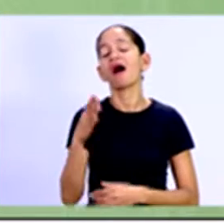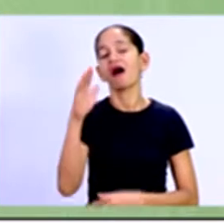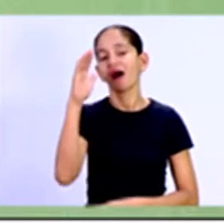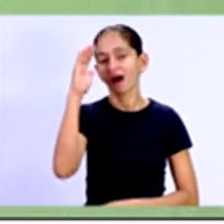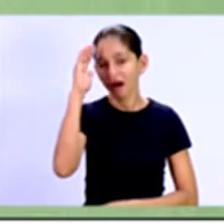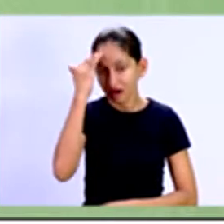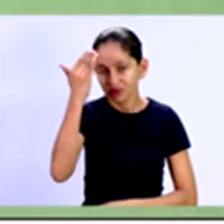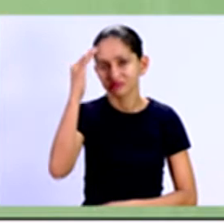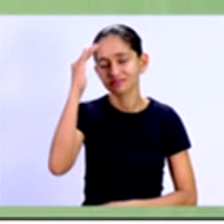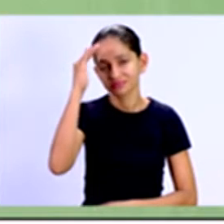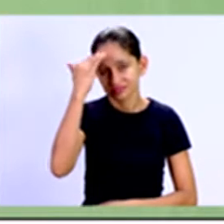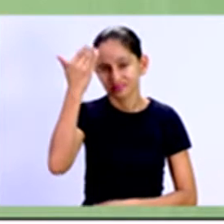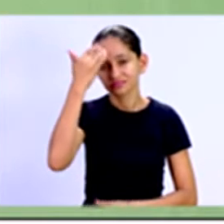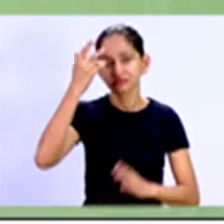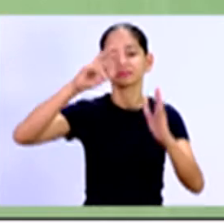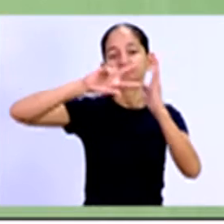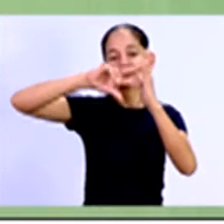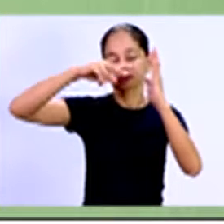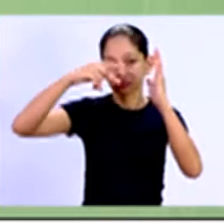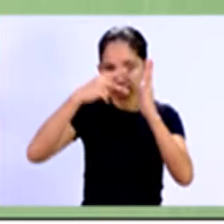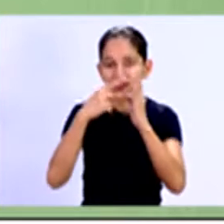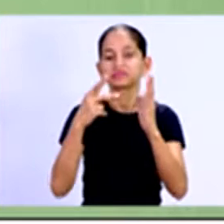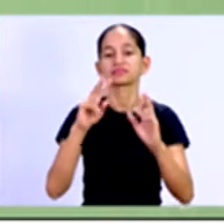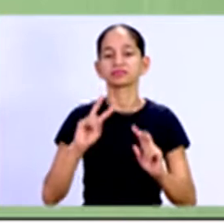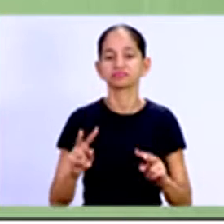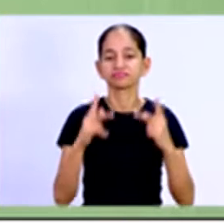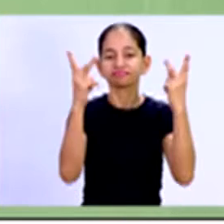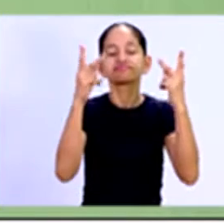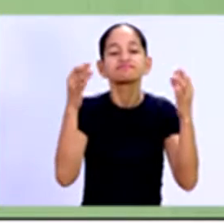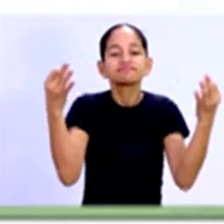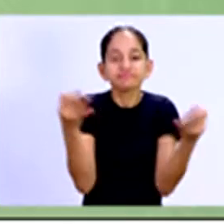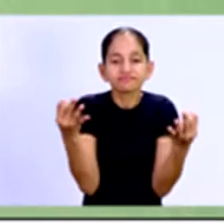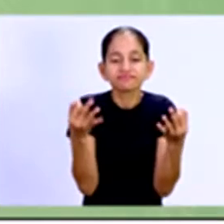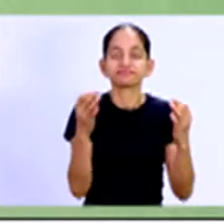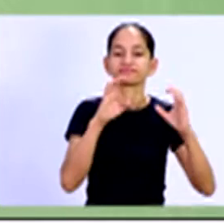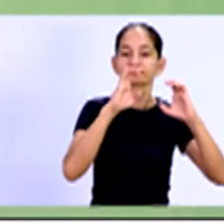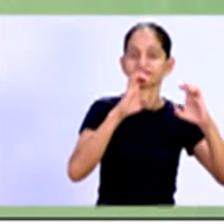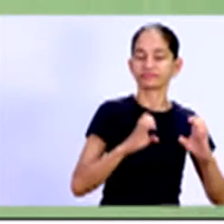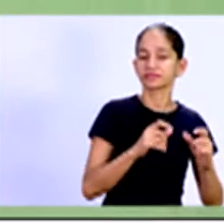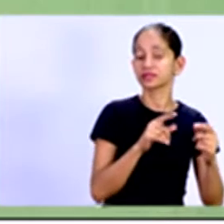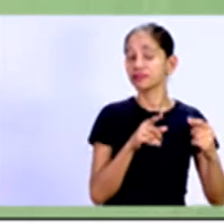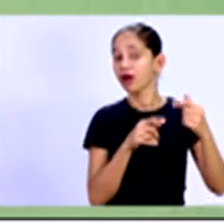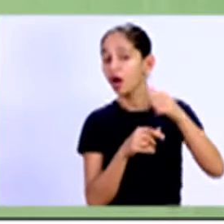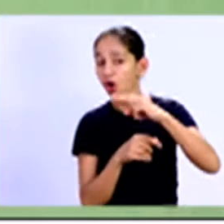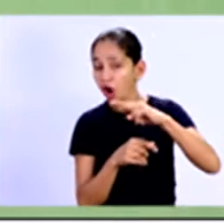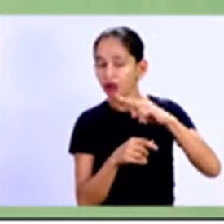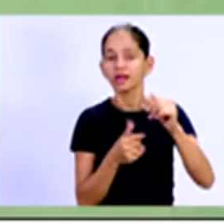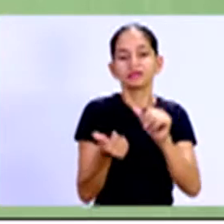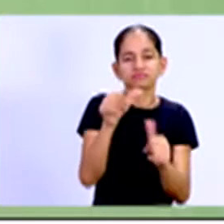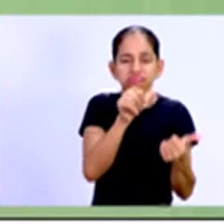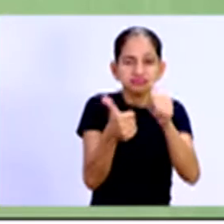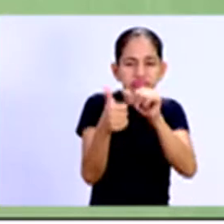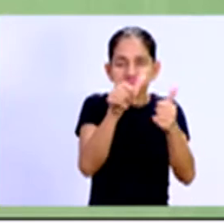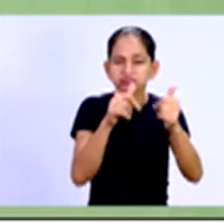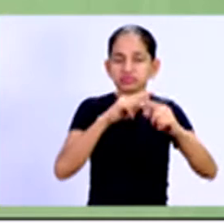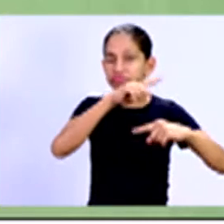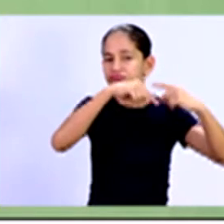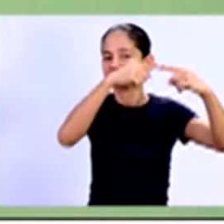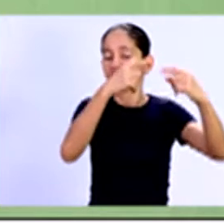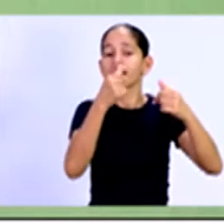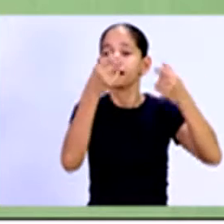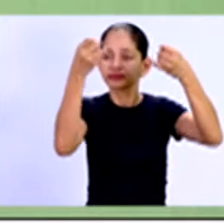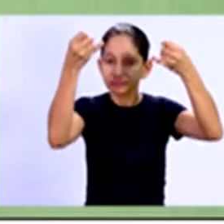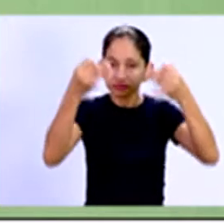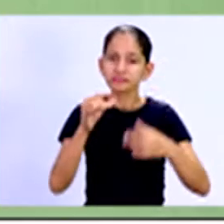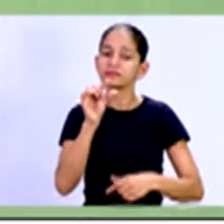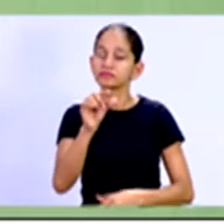dos significados dos valores morais. A ética vai estar fazendo isso no decorrer da história, e o professor David vai